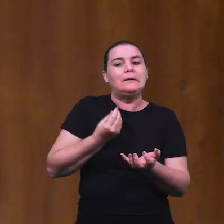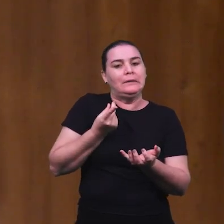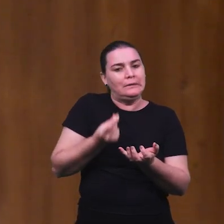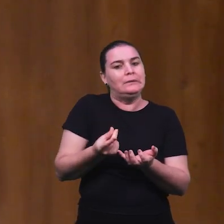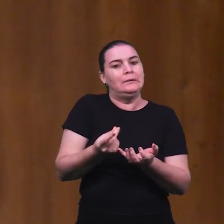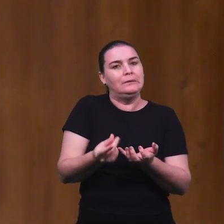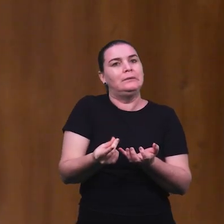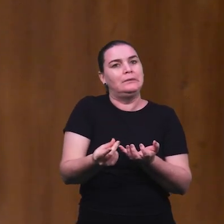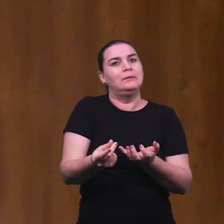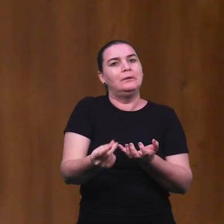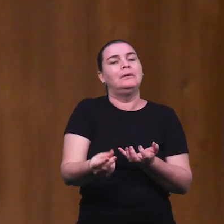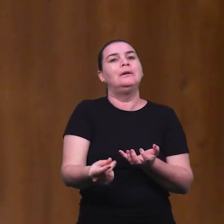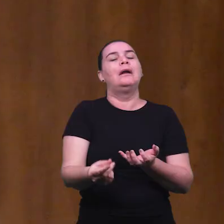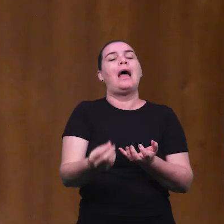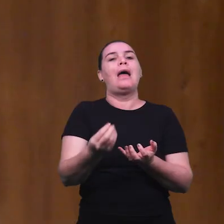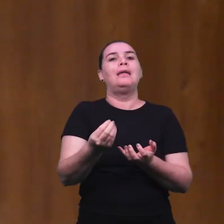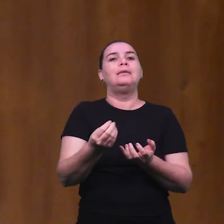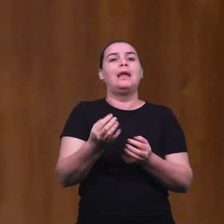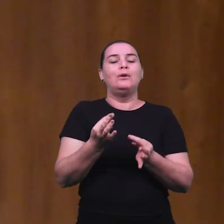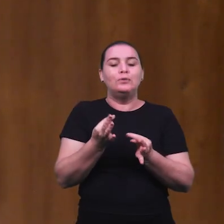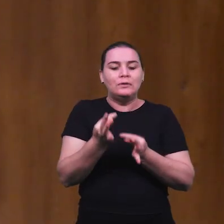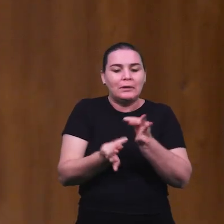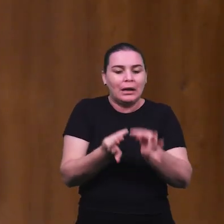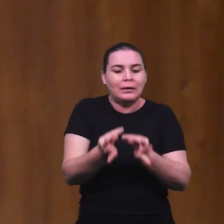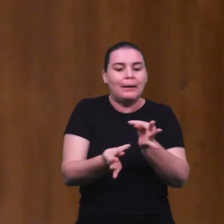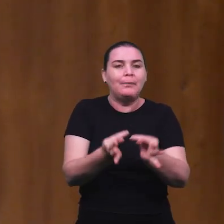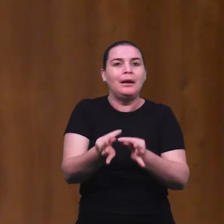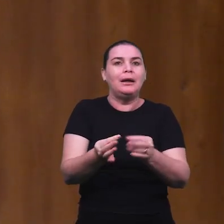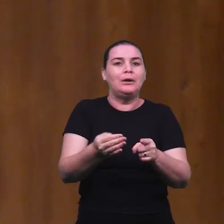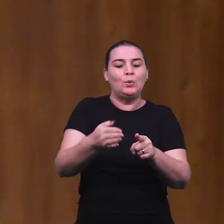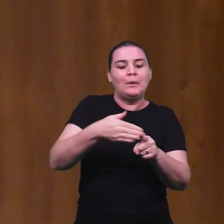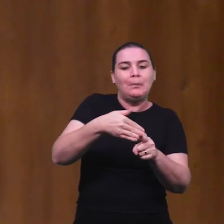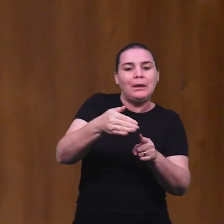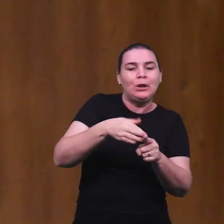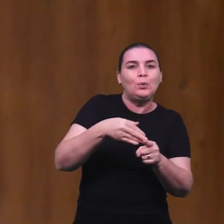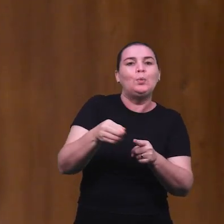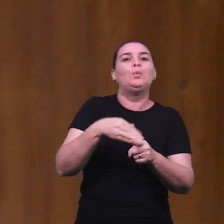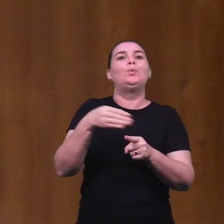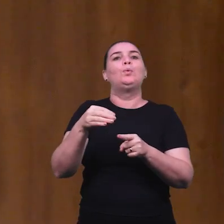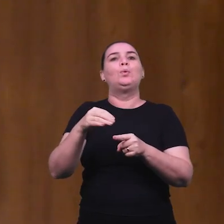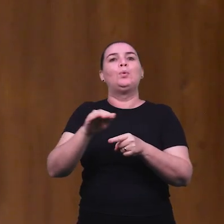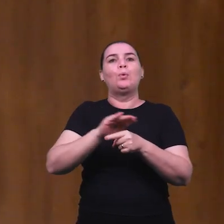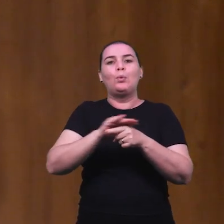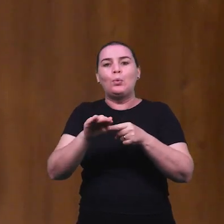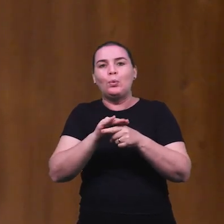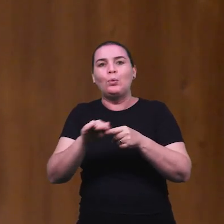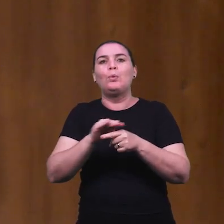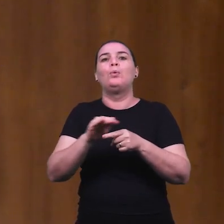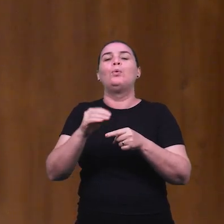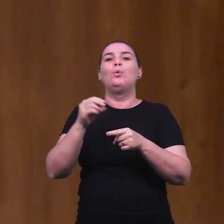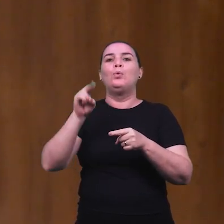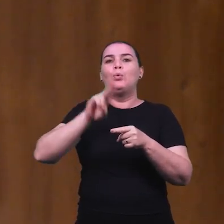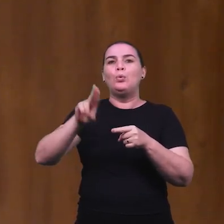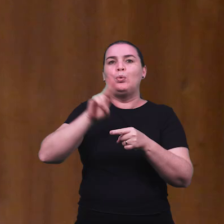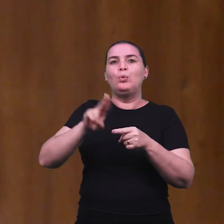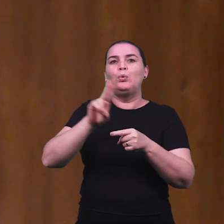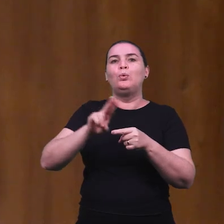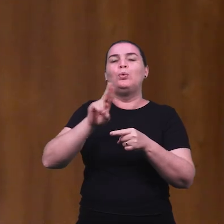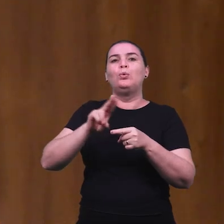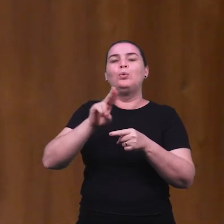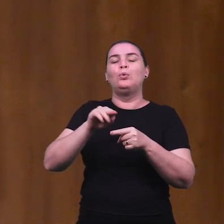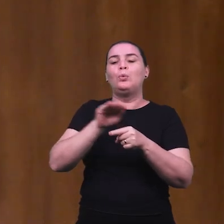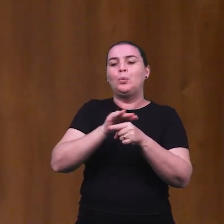eles tem os tratamentos superficiais, entre eles a pintura, cromagem, galvanização, tratamento